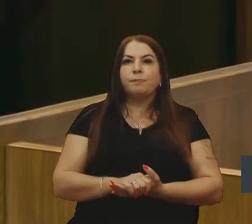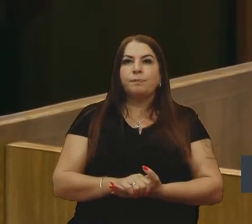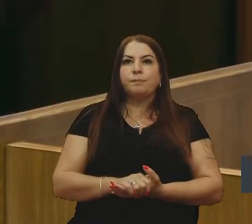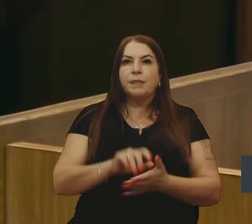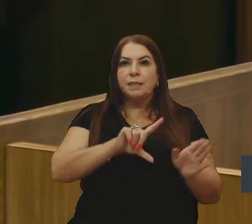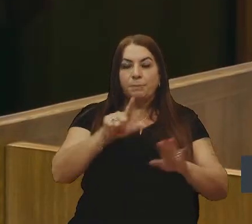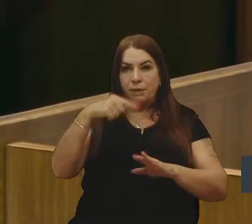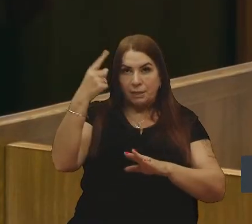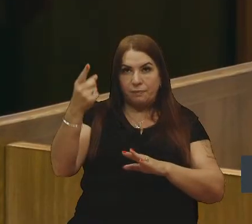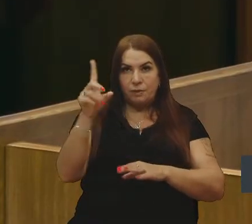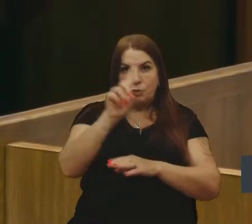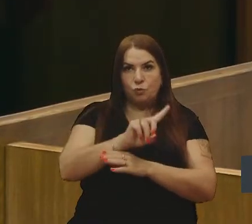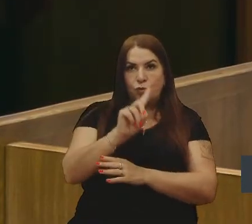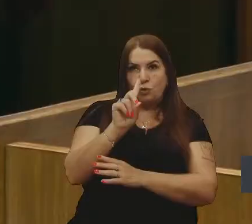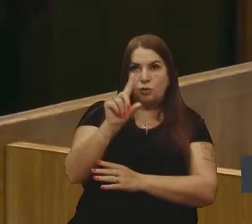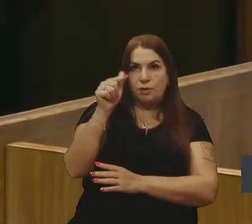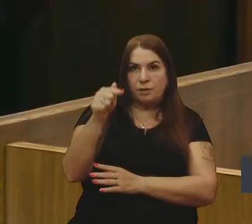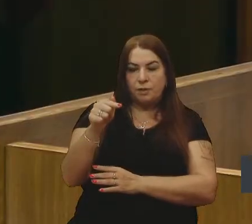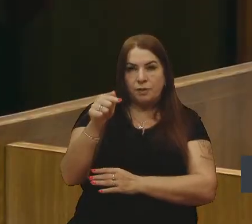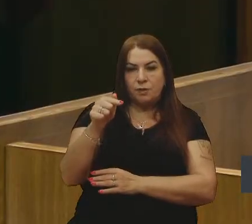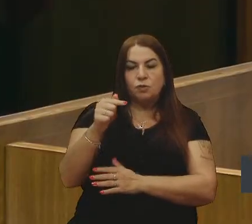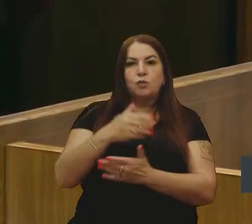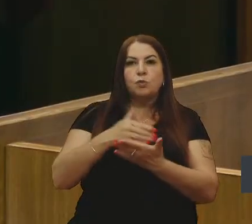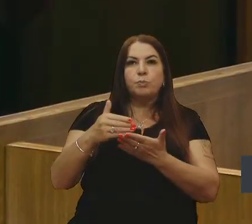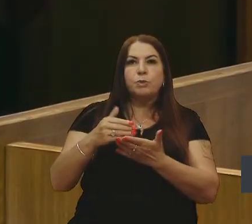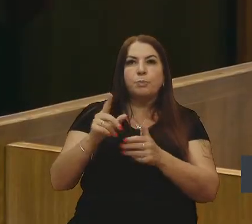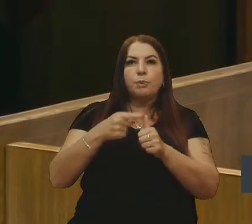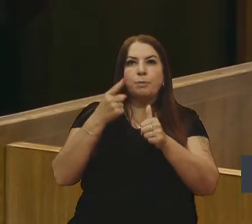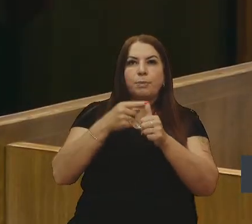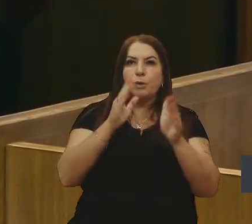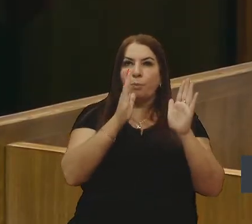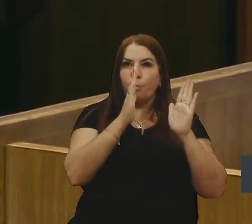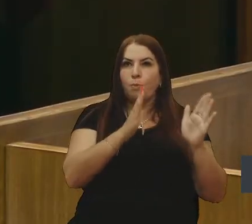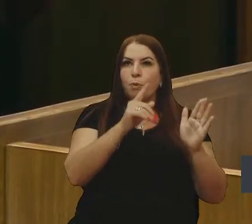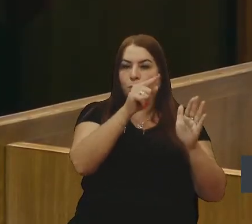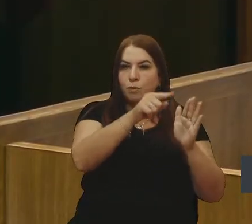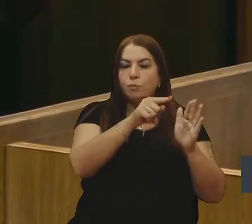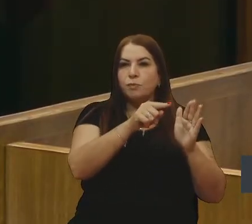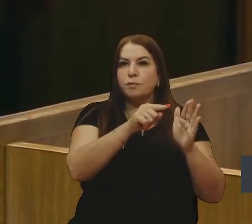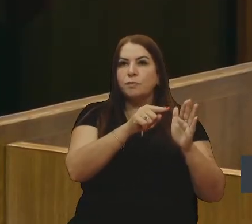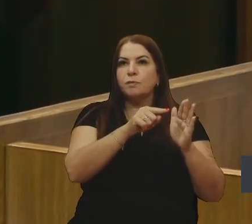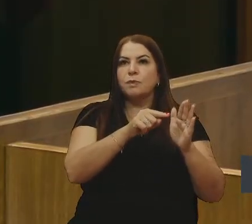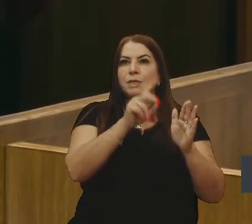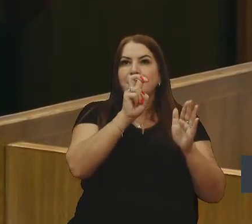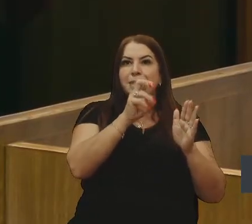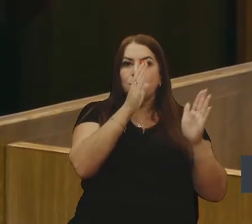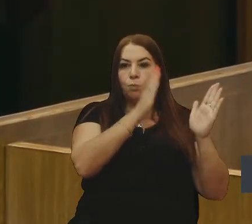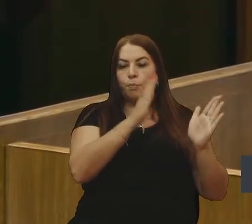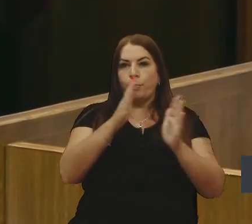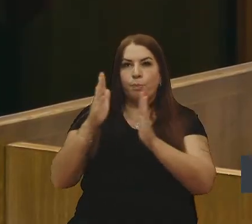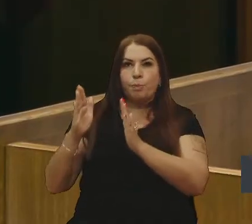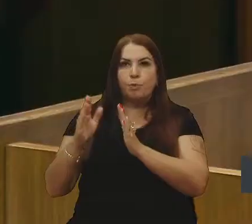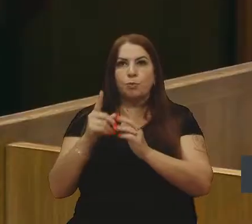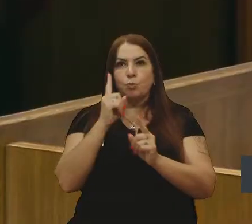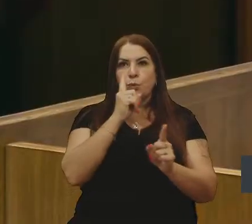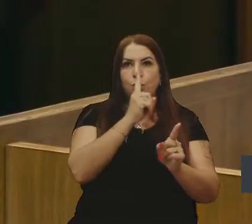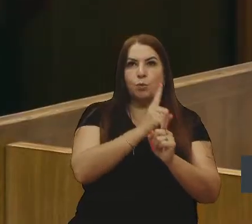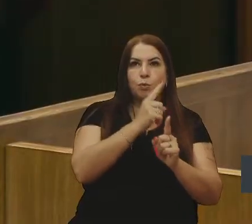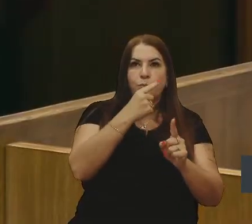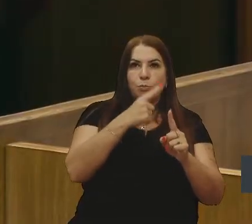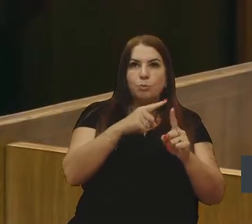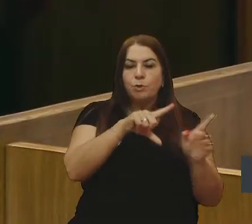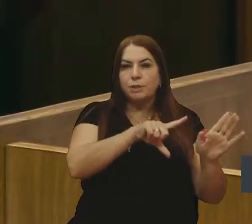semana que vem, no dia 17. Então, nós vamos ter o primeiro módulo. Ele será 5 módulos, né? Então, um encontro por